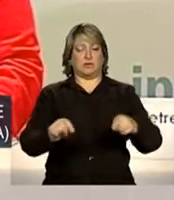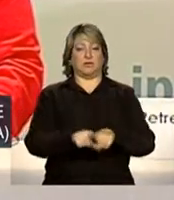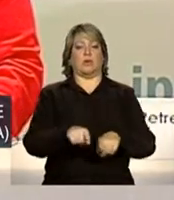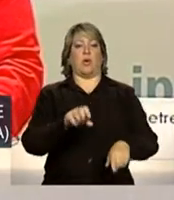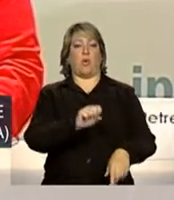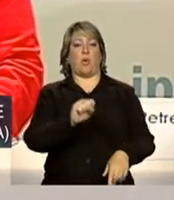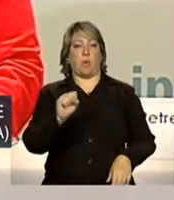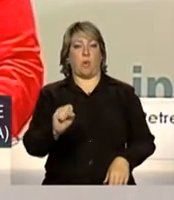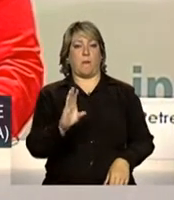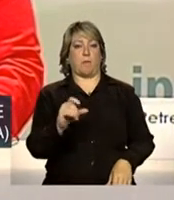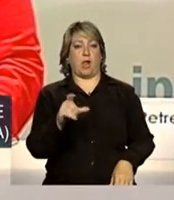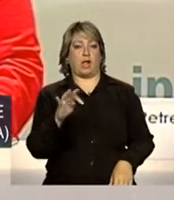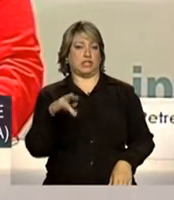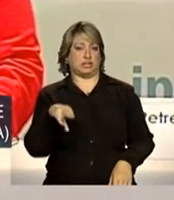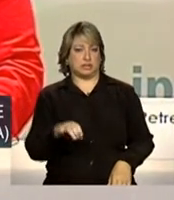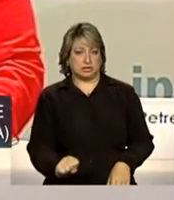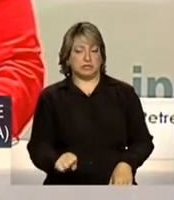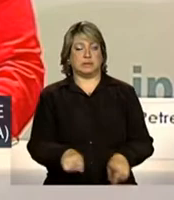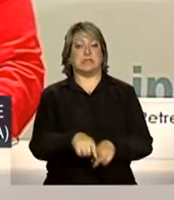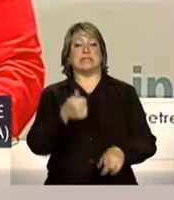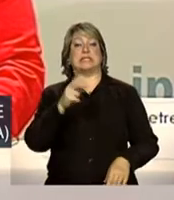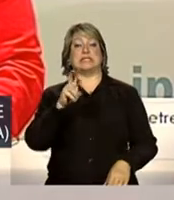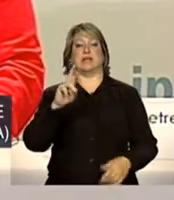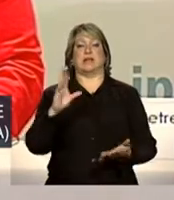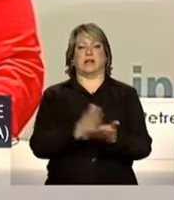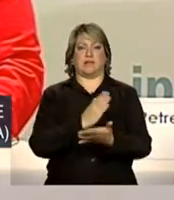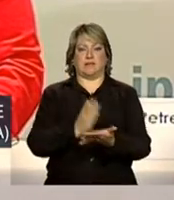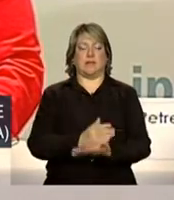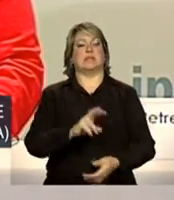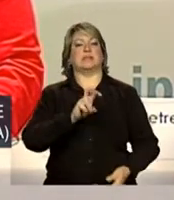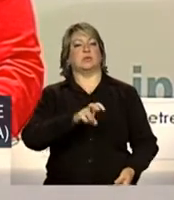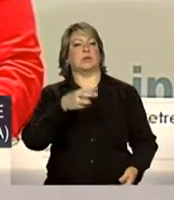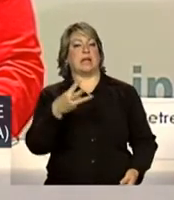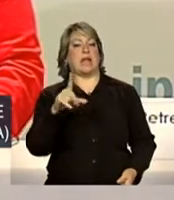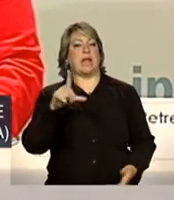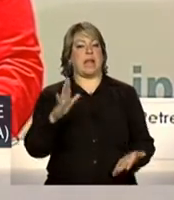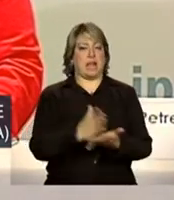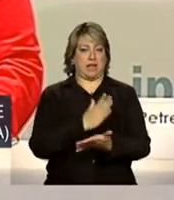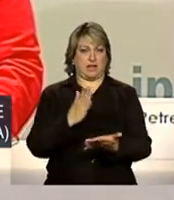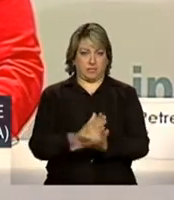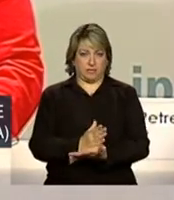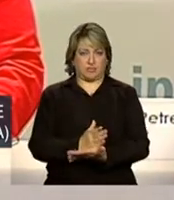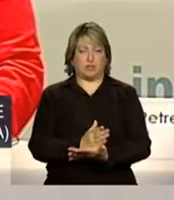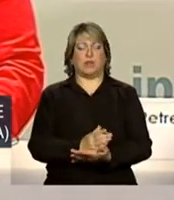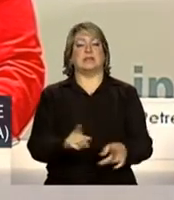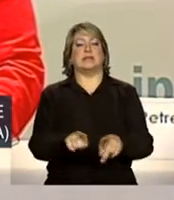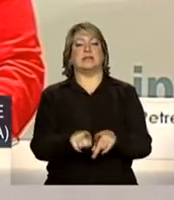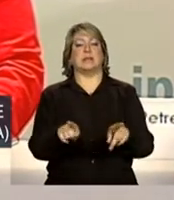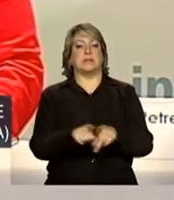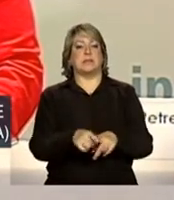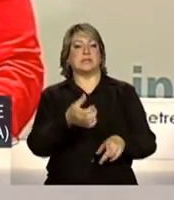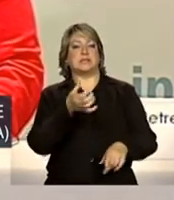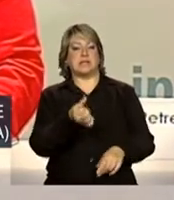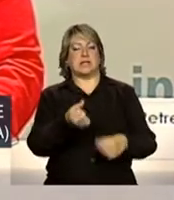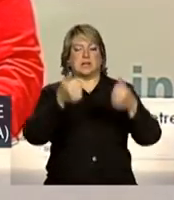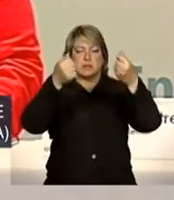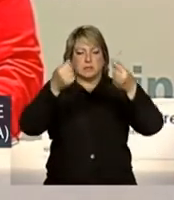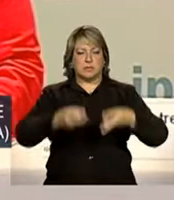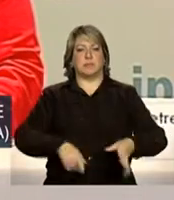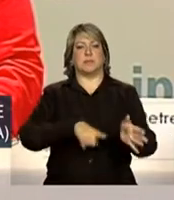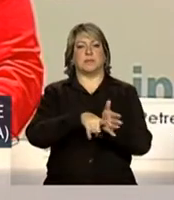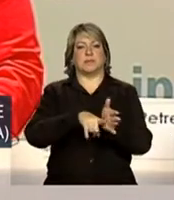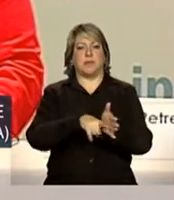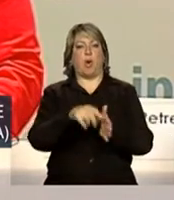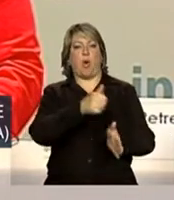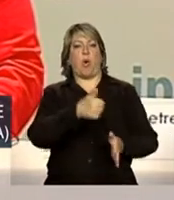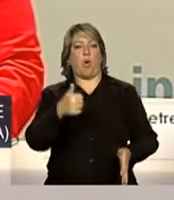82 boletins, 15 revistas, 53 livros, além de 6 relatórios de pesquisa e 11